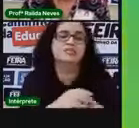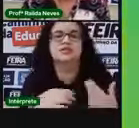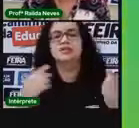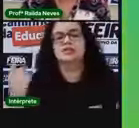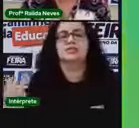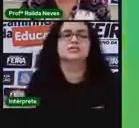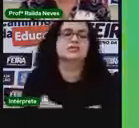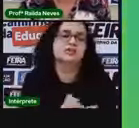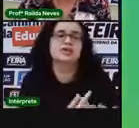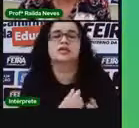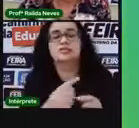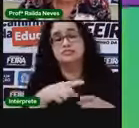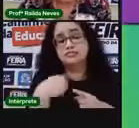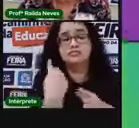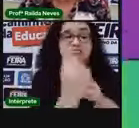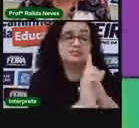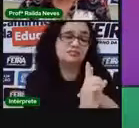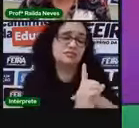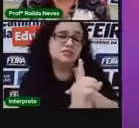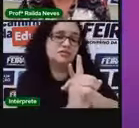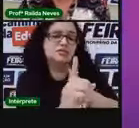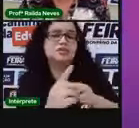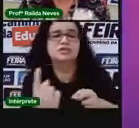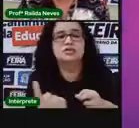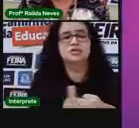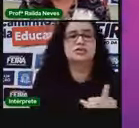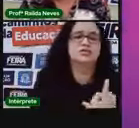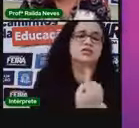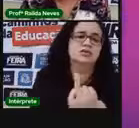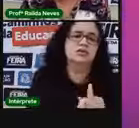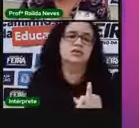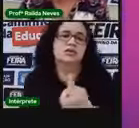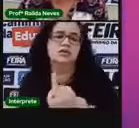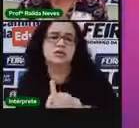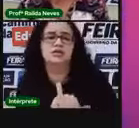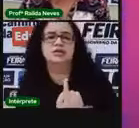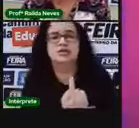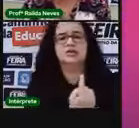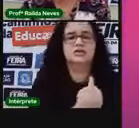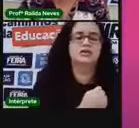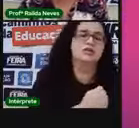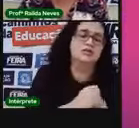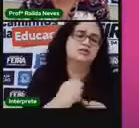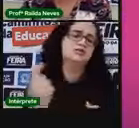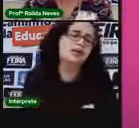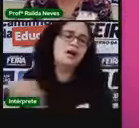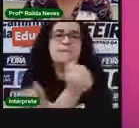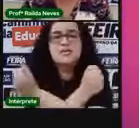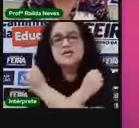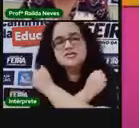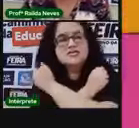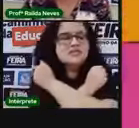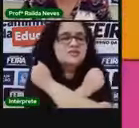daqui, você de lá, nem assim eu me sinto só. Pra gente se